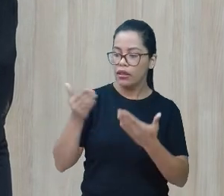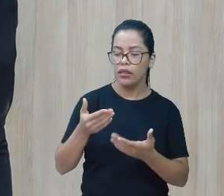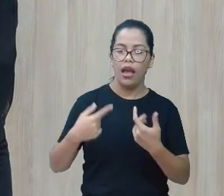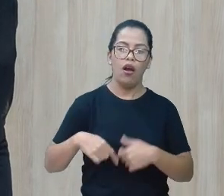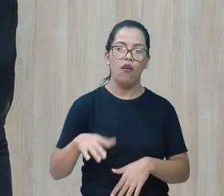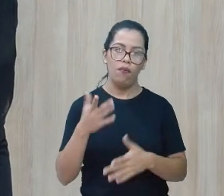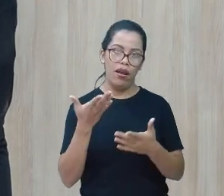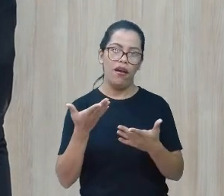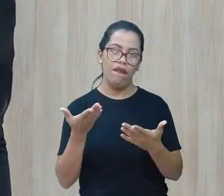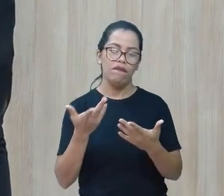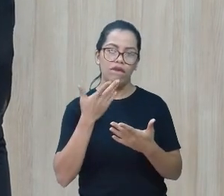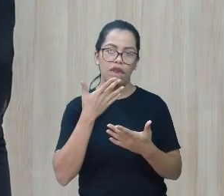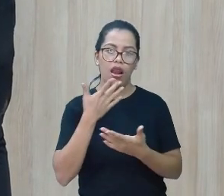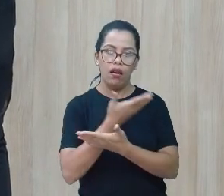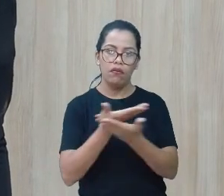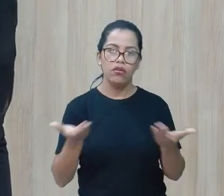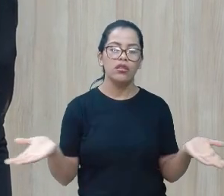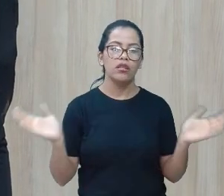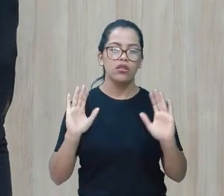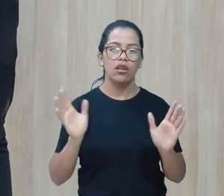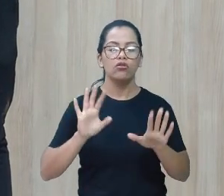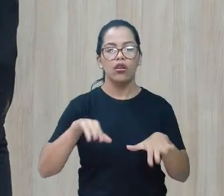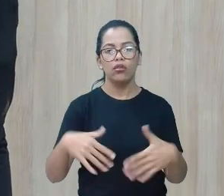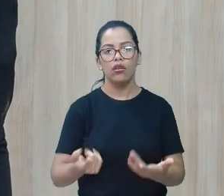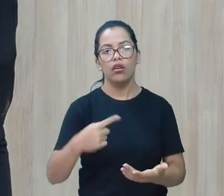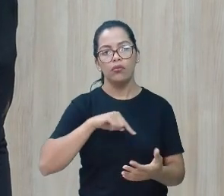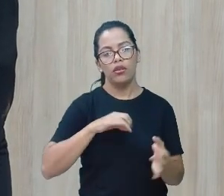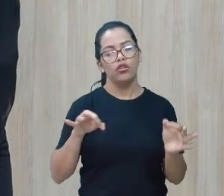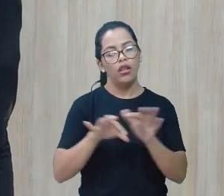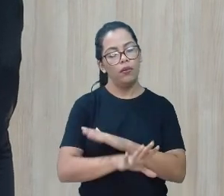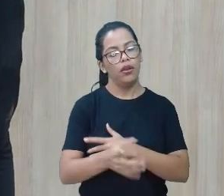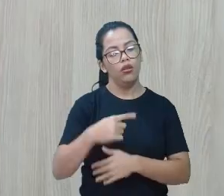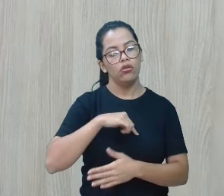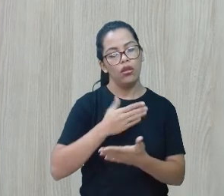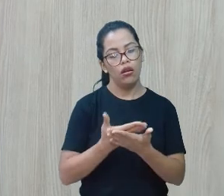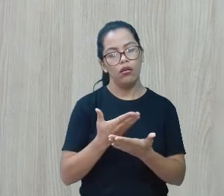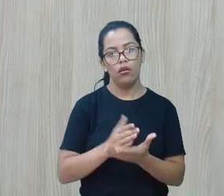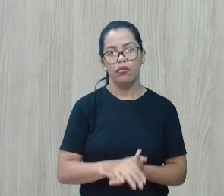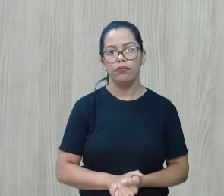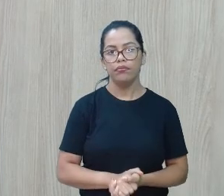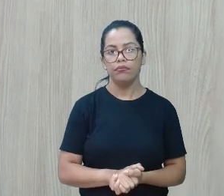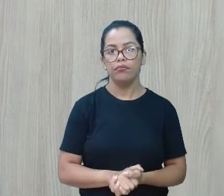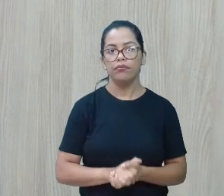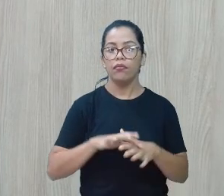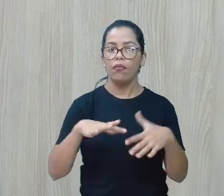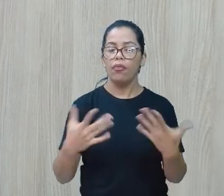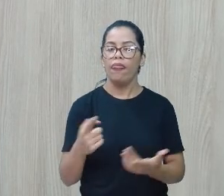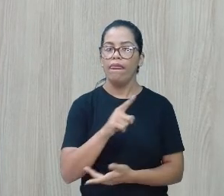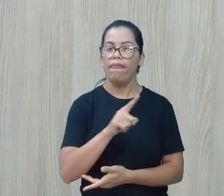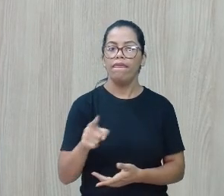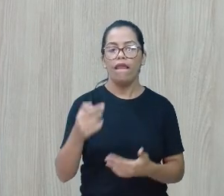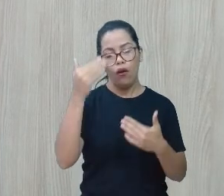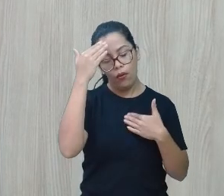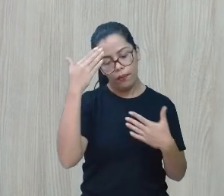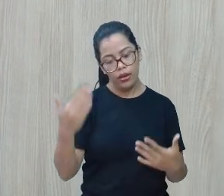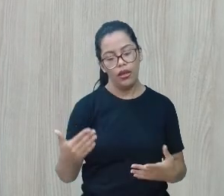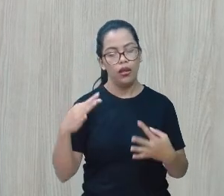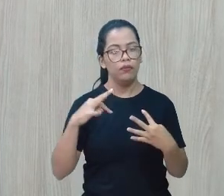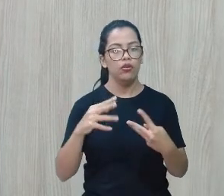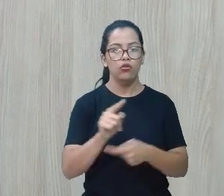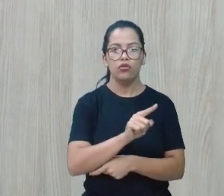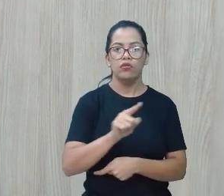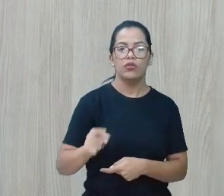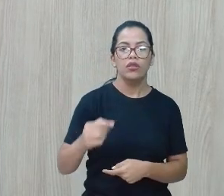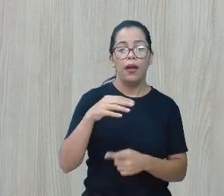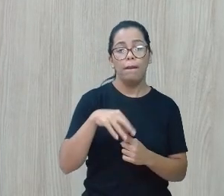se despedir, tá bom? E a gente finalizar a nossa aula. Então, pessoal, muito obrigado, tá certo?